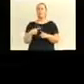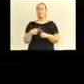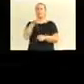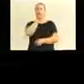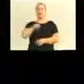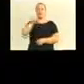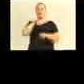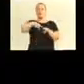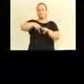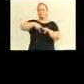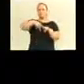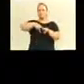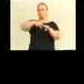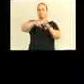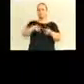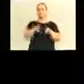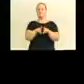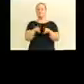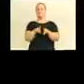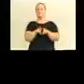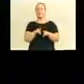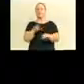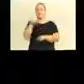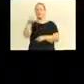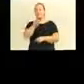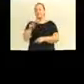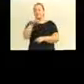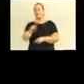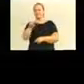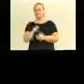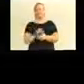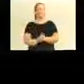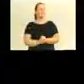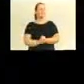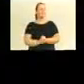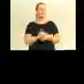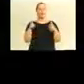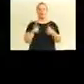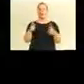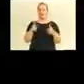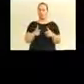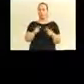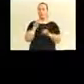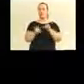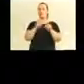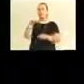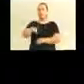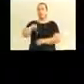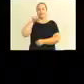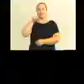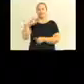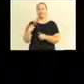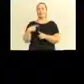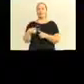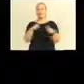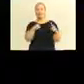Alber de Blumenau, volto a falar, uma ação singela, tem outras fotos. Aquele local foi escolhido, vereador Ivanato, o senhor já abordou aqui dos skatistas,